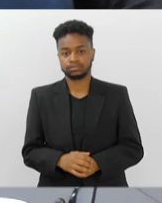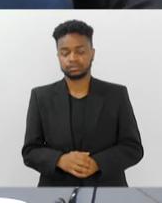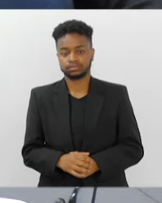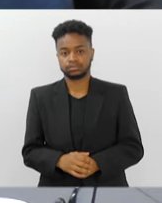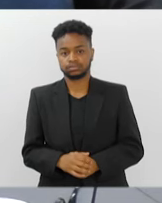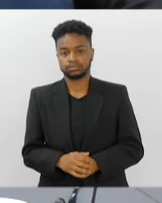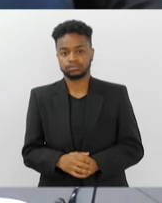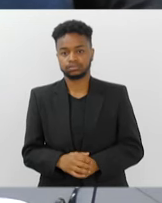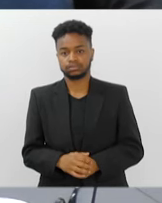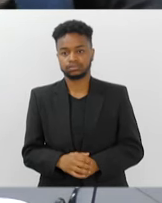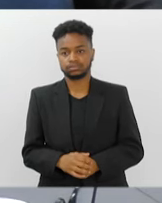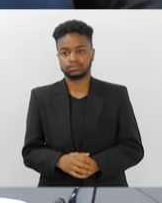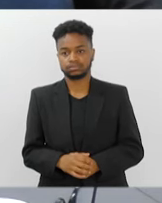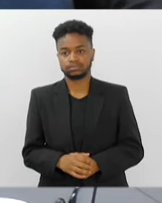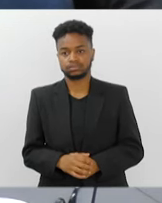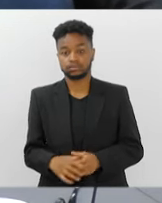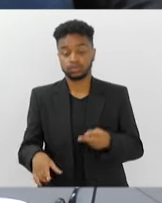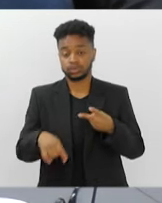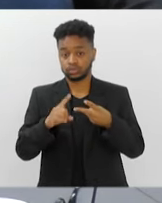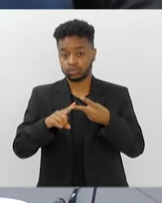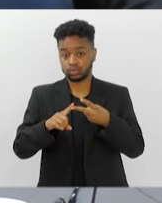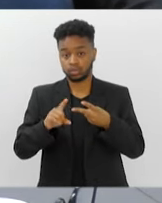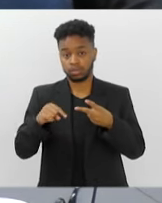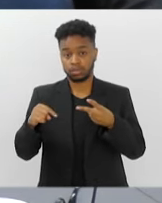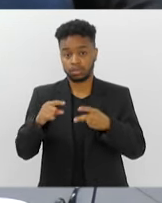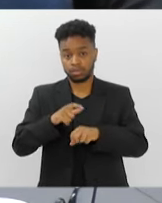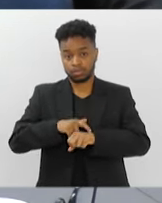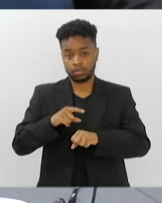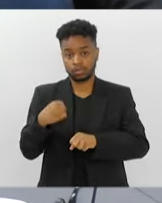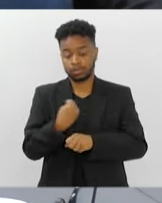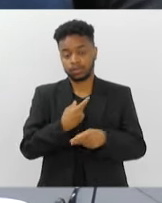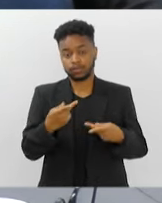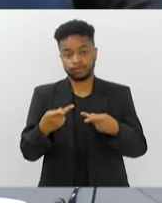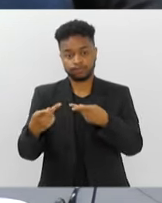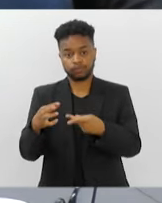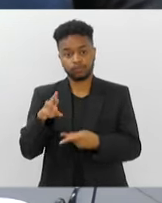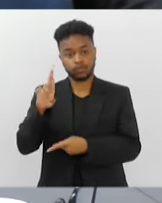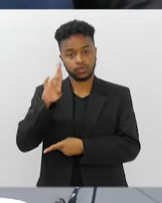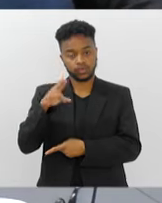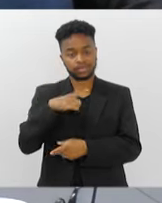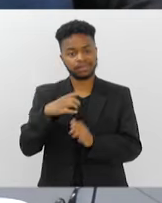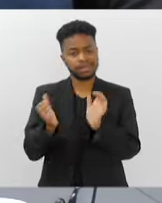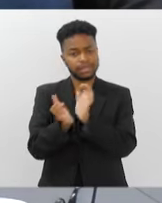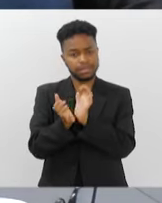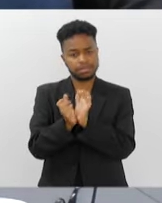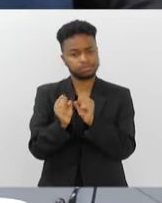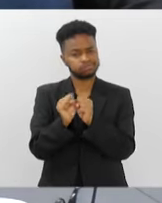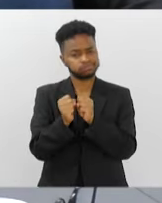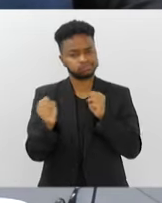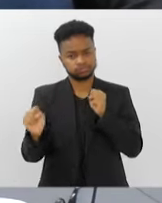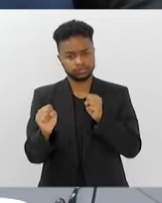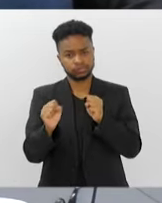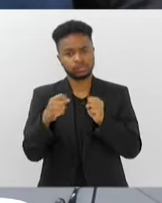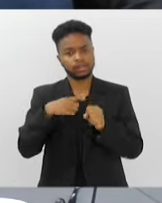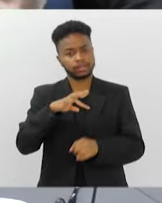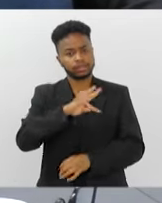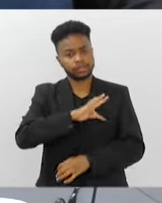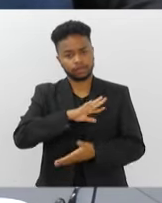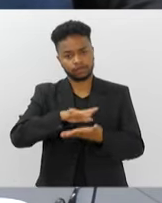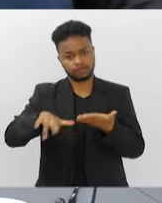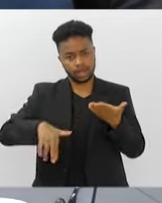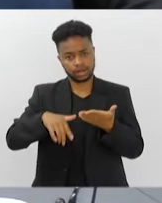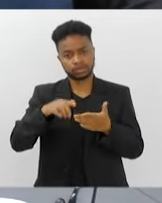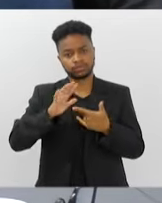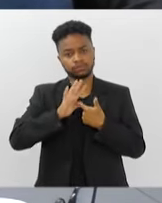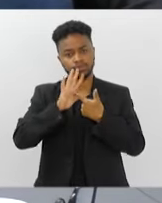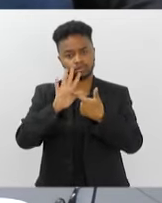eh da segunda vez que nós estivemos no rocken Rio e fomos com uma equipe grande de técnicos da secretaria eles fizeram lá uma